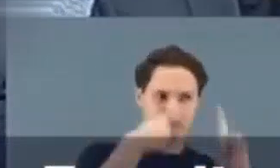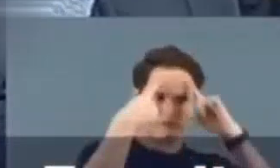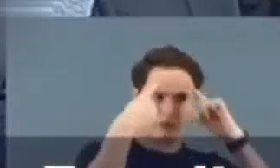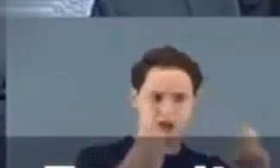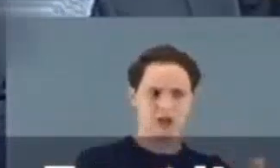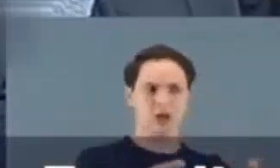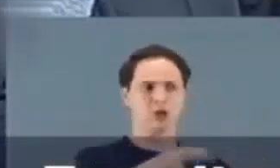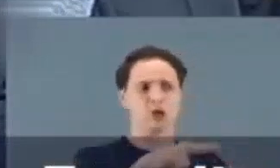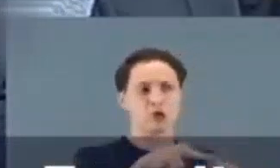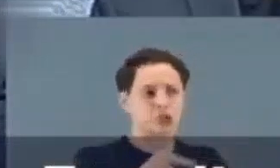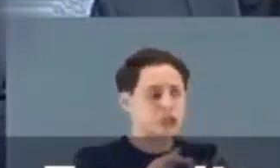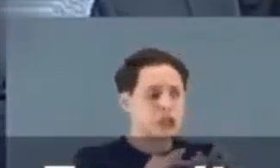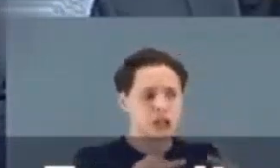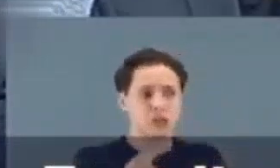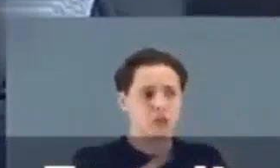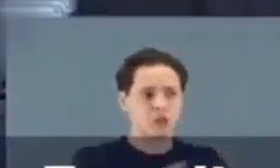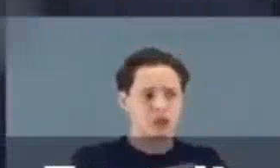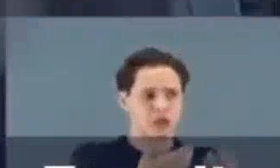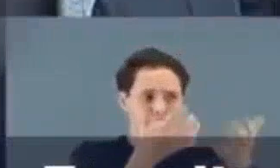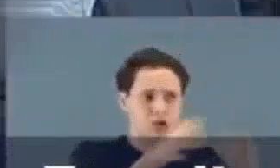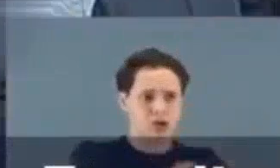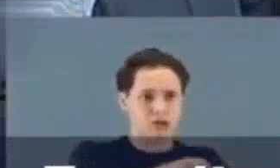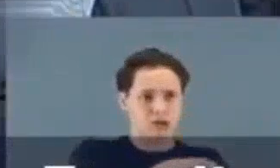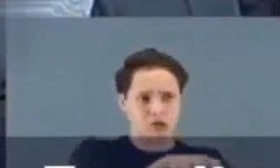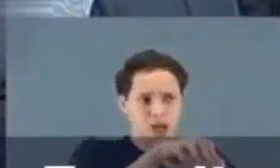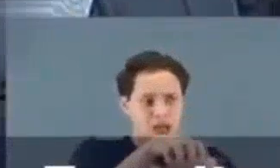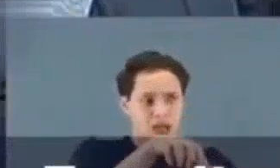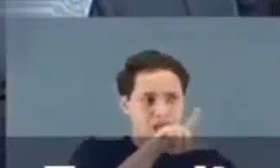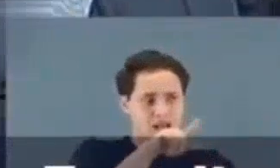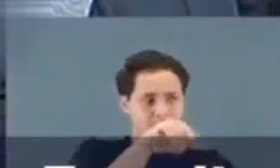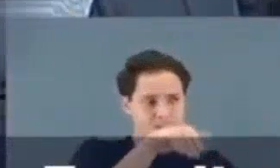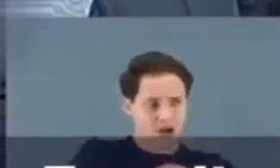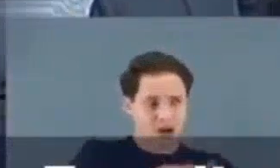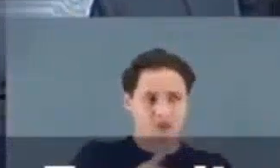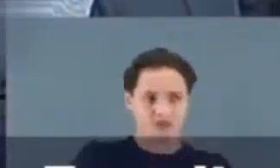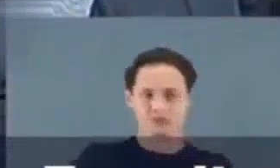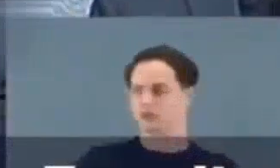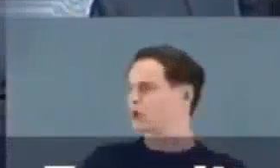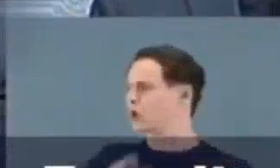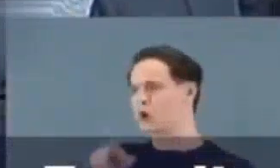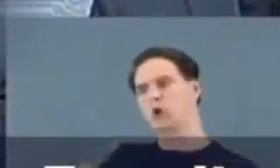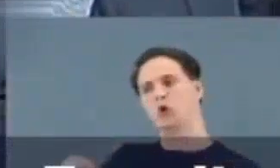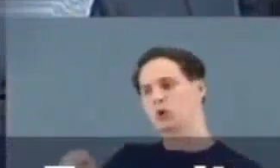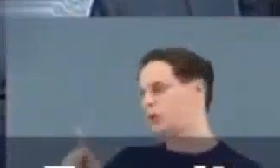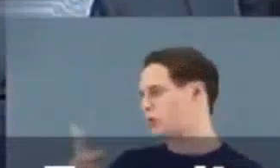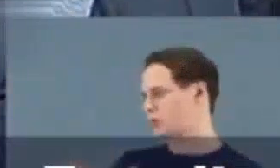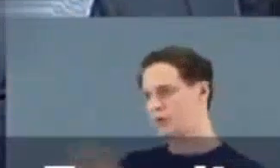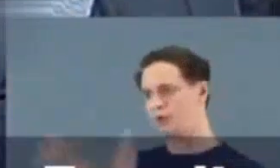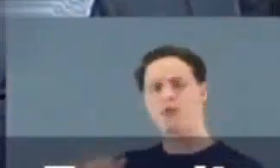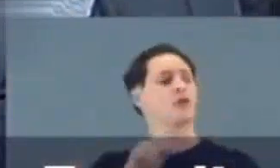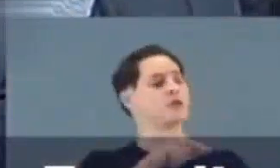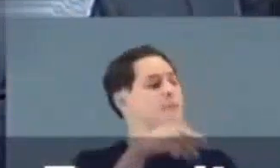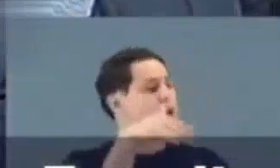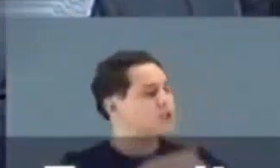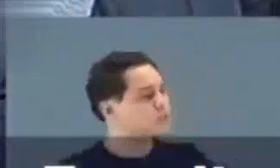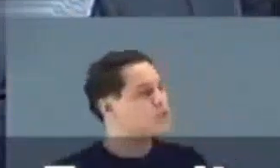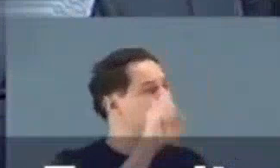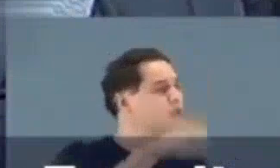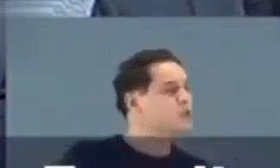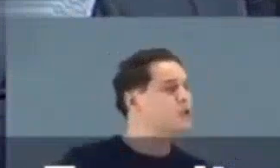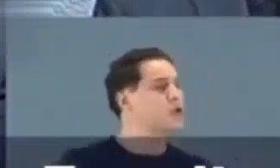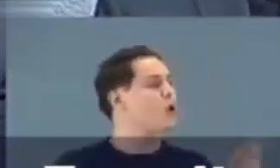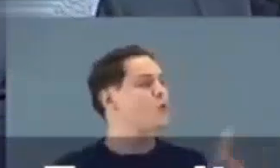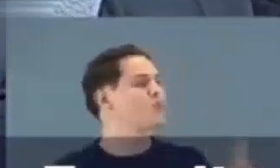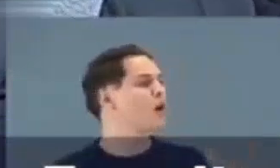de ele ter apenas se negado a não lavar uma viatura. Não, não é verdade, não é isso, não. Ele não deixou eu lavar a viatura. Participou ou não? O senhor foi ou não